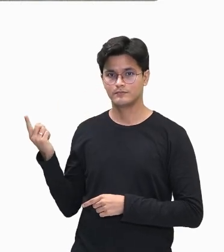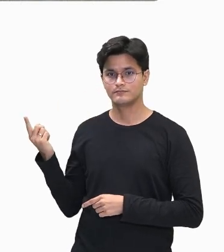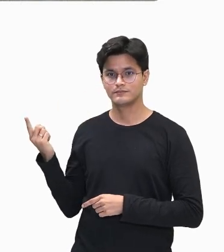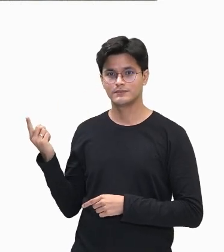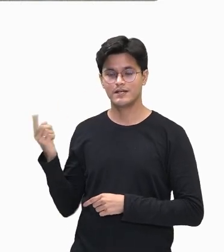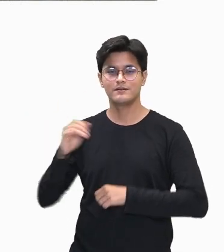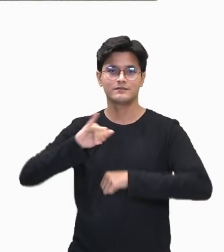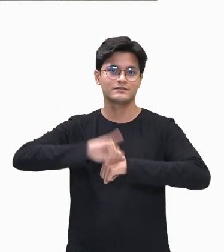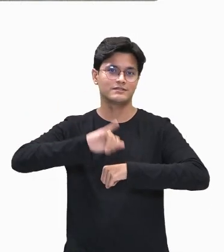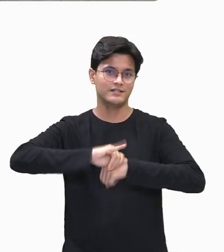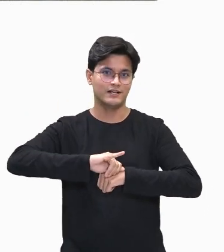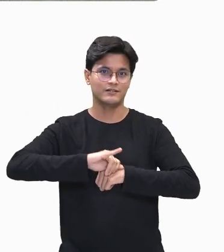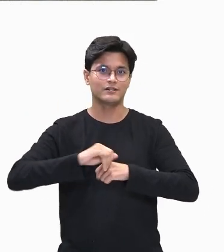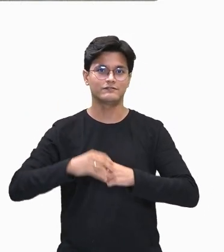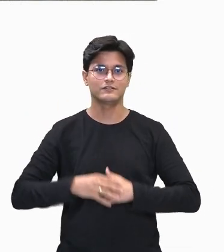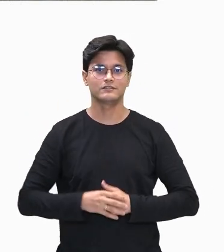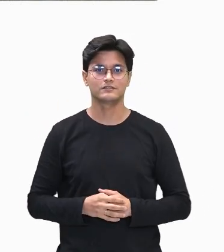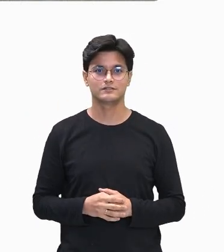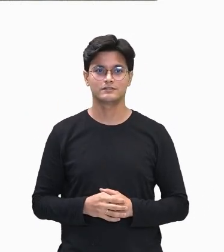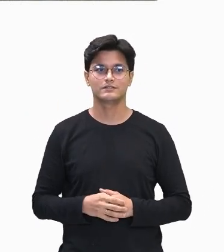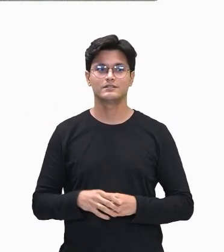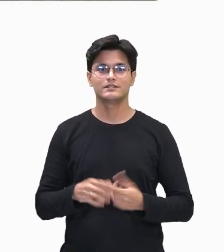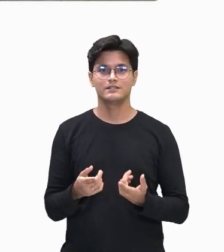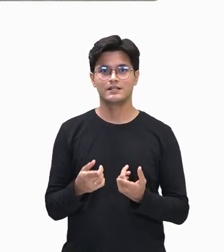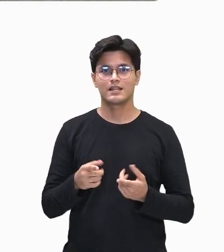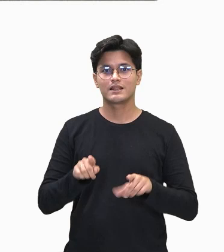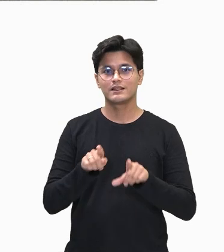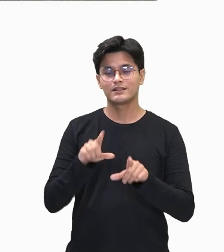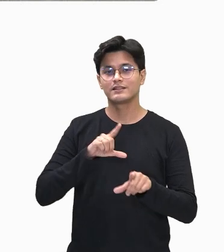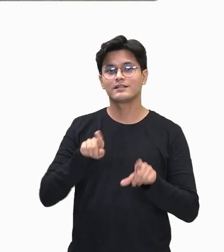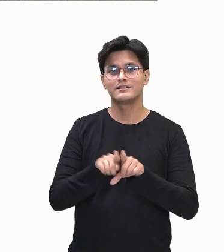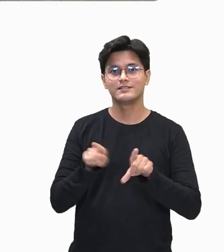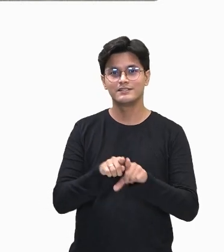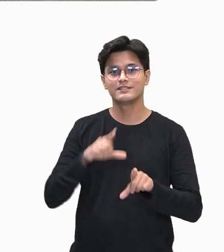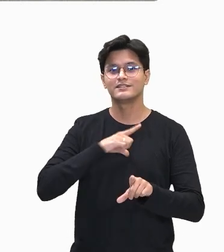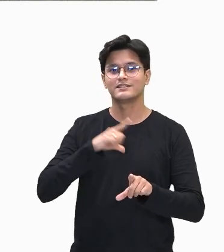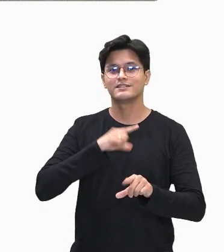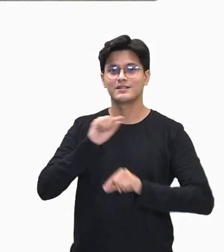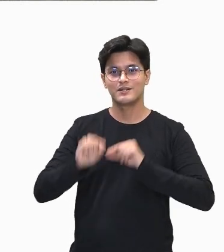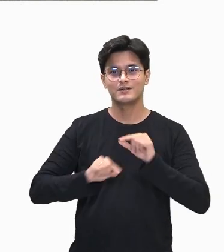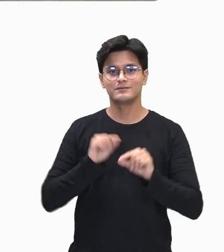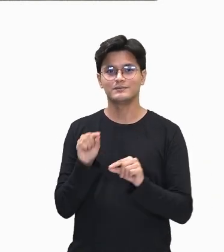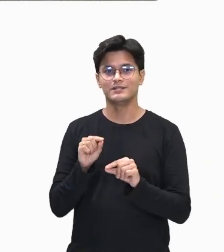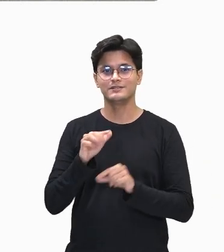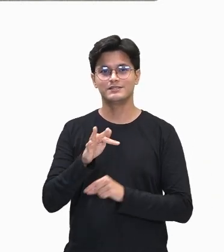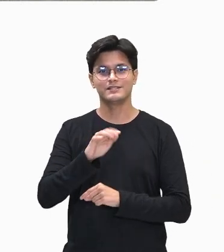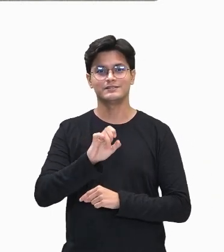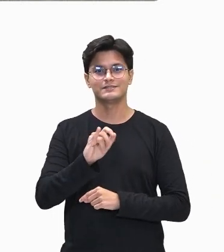forró. Nós temos a feira de Caruaru, né, que é uma das feiras mais